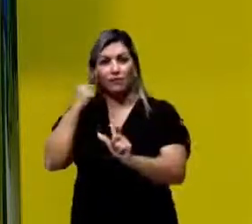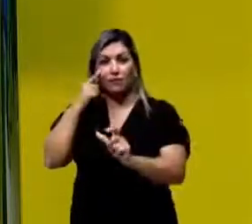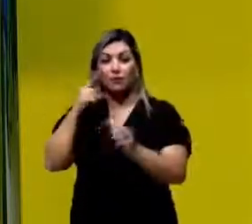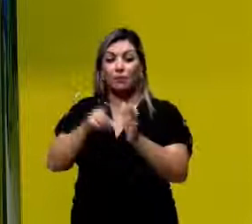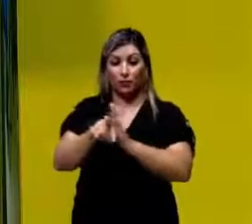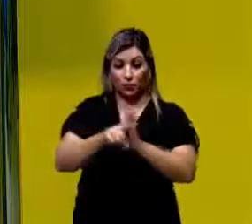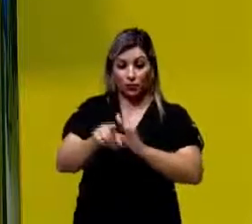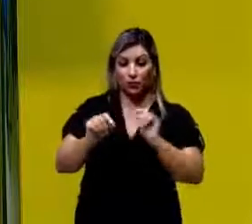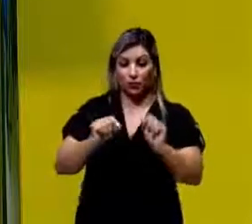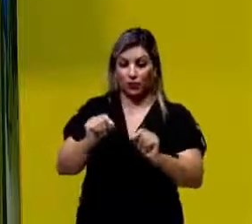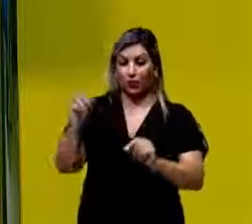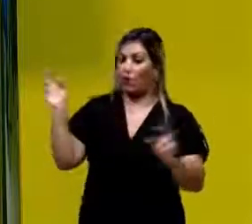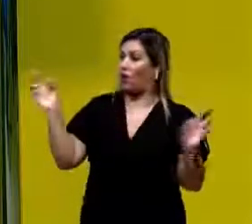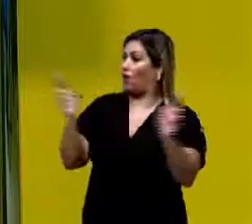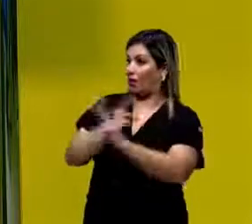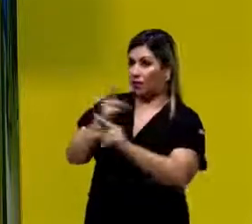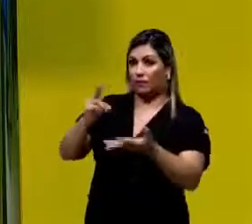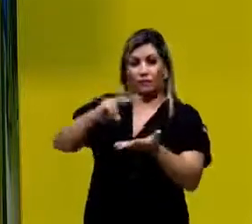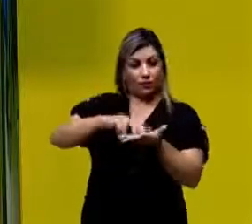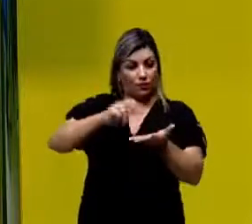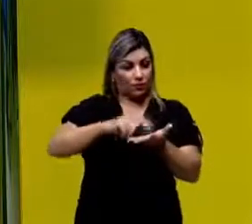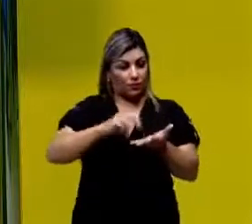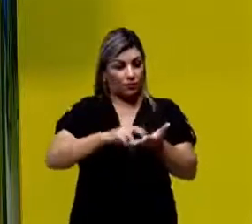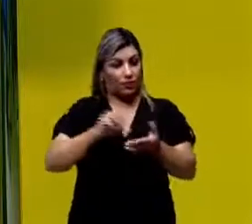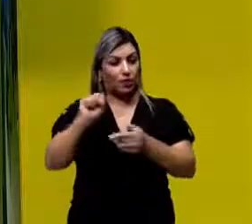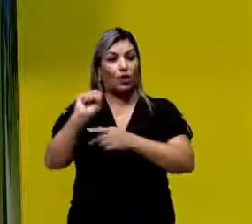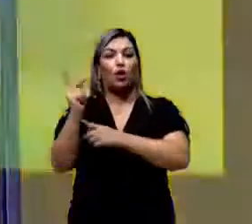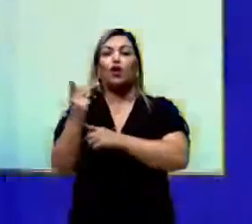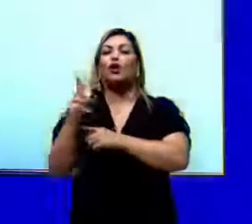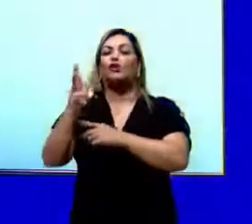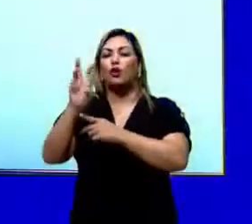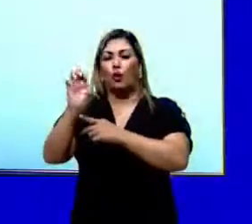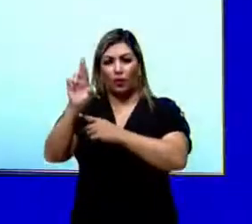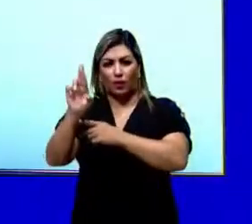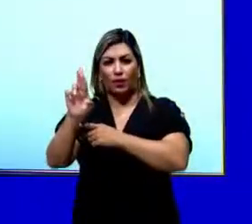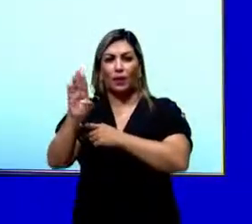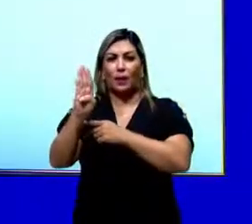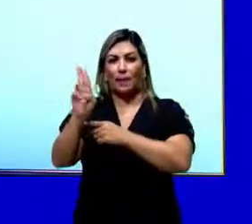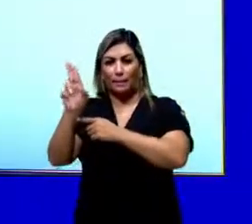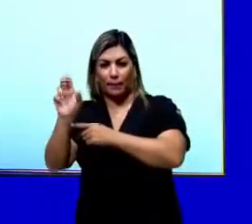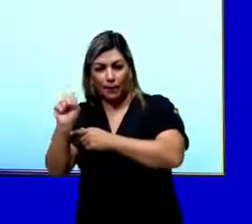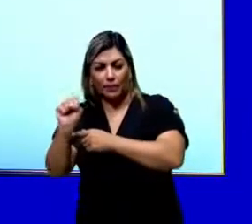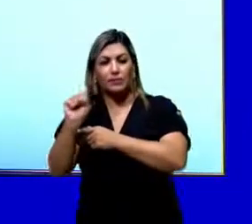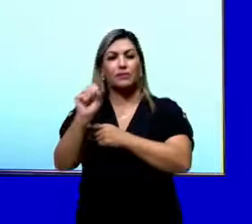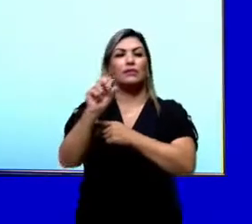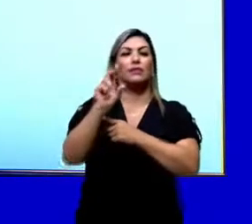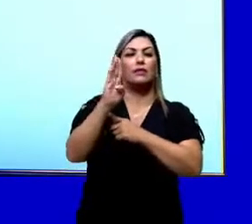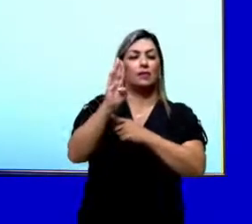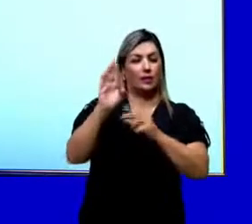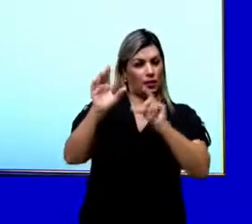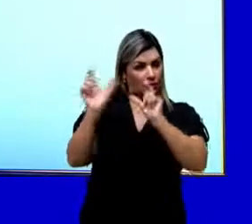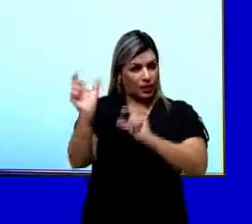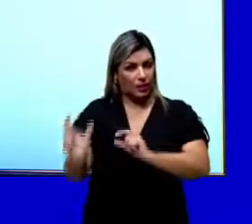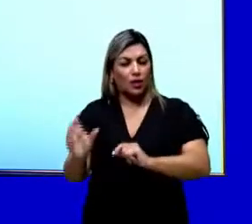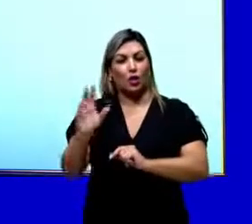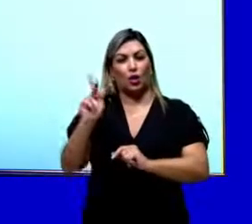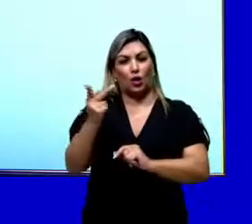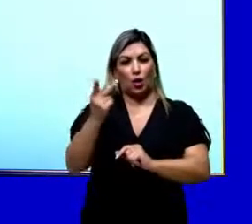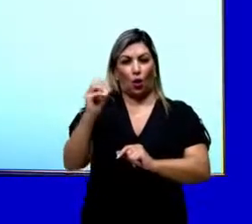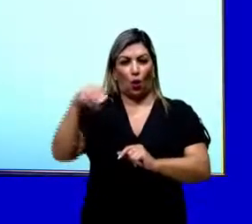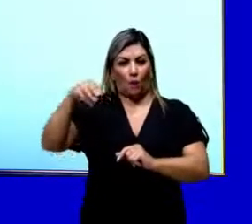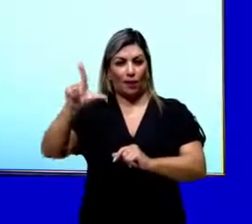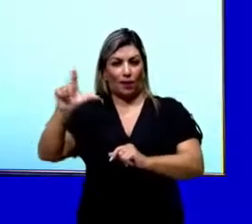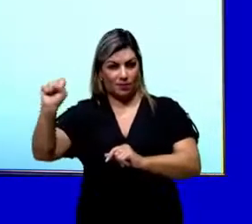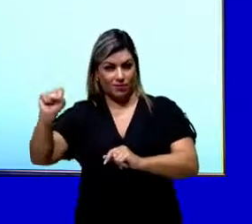pergunta vamos lá a relação dos vocábulos shower bus errou mas no texto refere-se a o que nós estamos